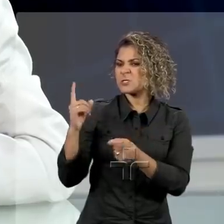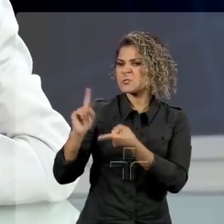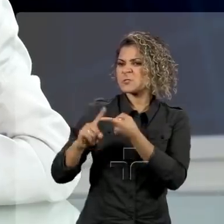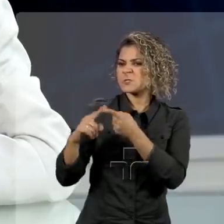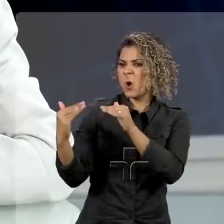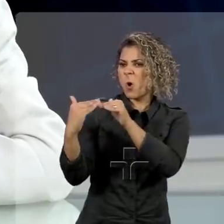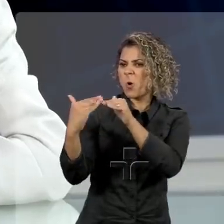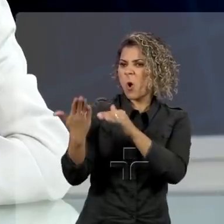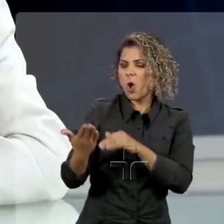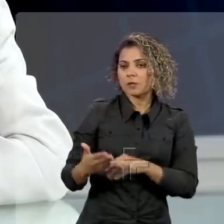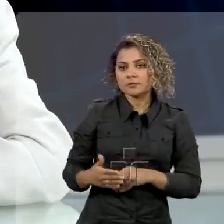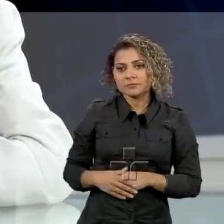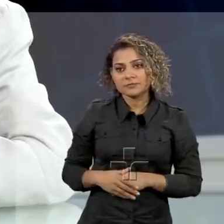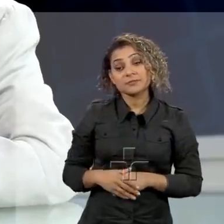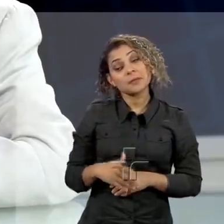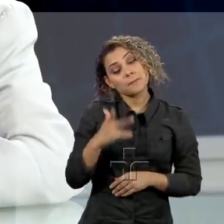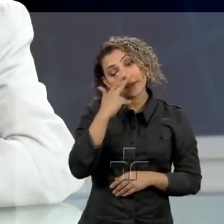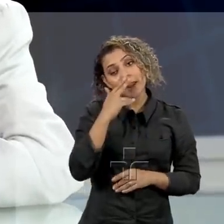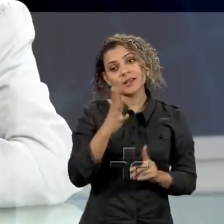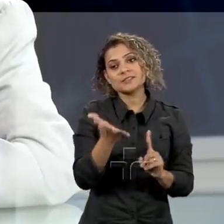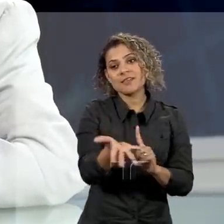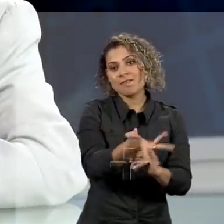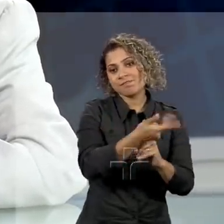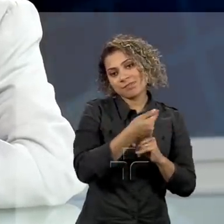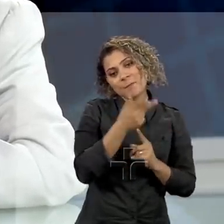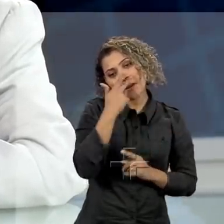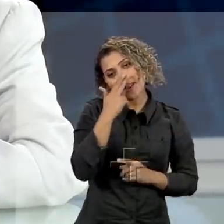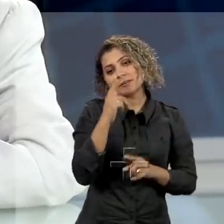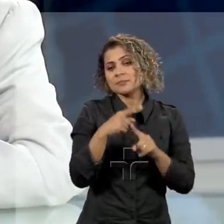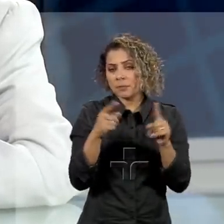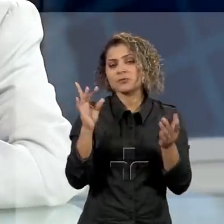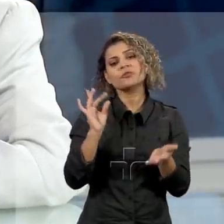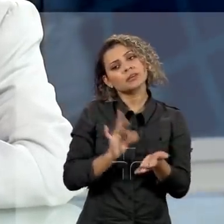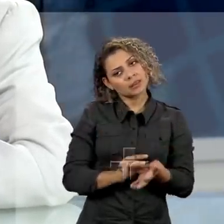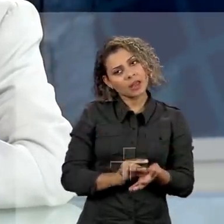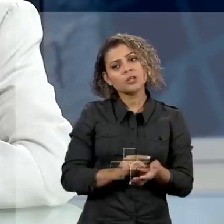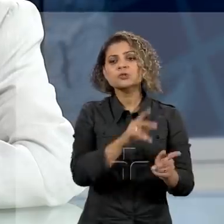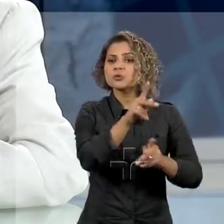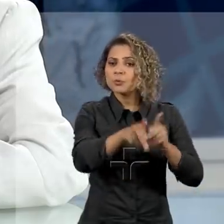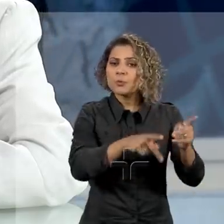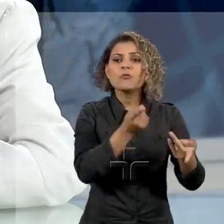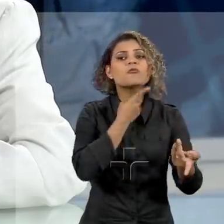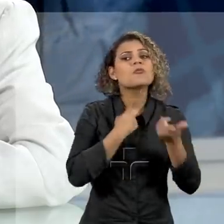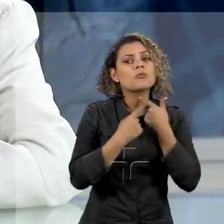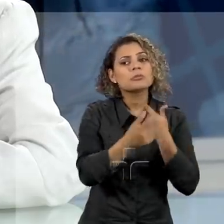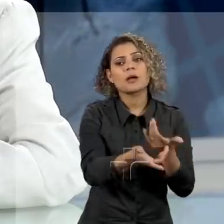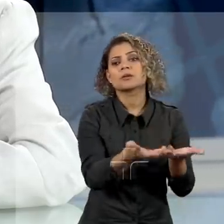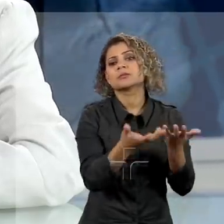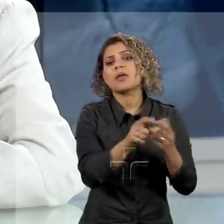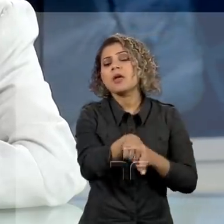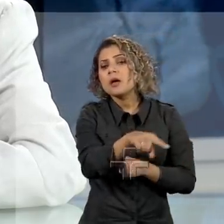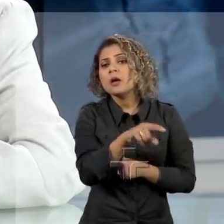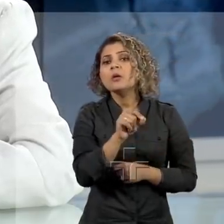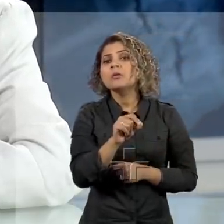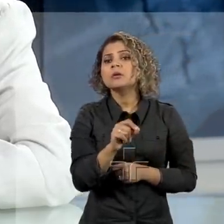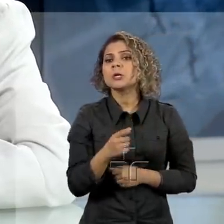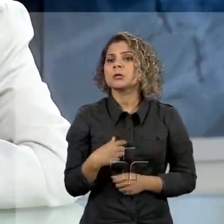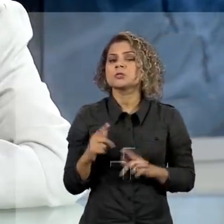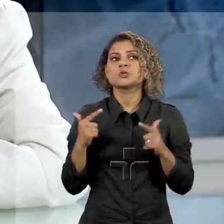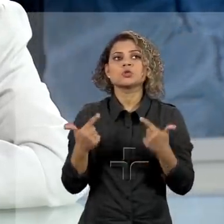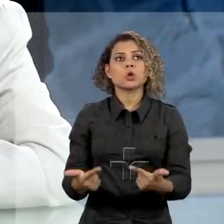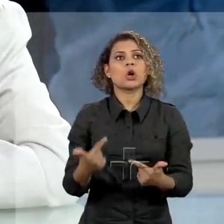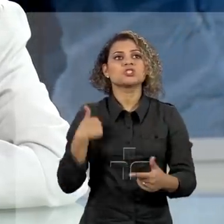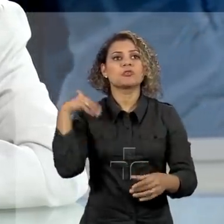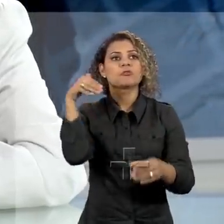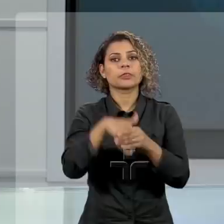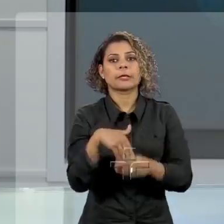discurso, você pode dizer que é um pouco populista, que fala isso, aquilo, mas do ponto de vista da expectativa da população, ela diz assim, ainda bem que eu votei nesse